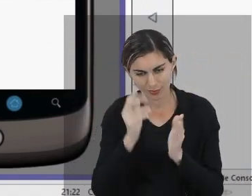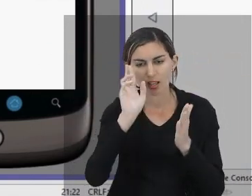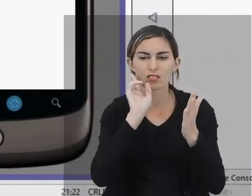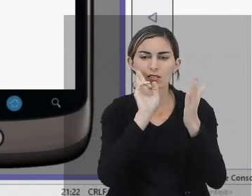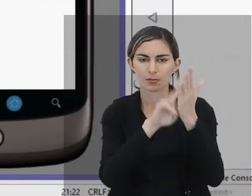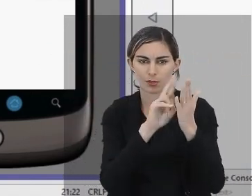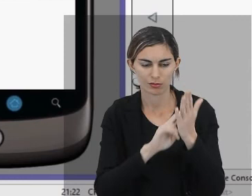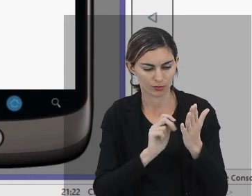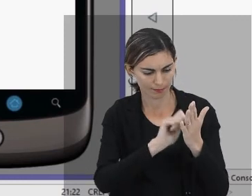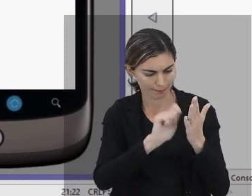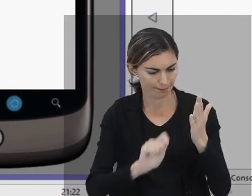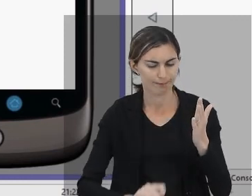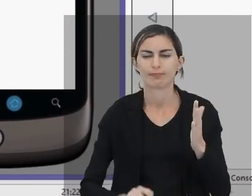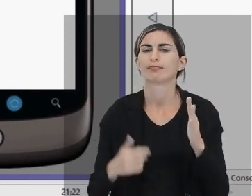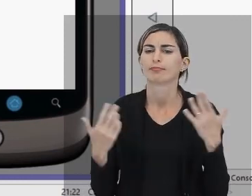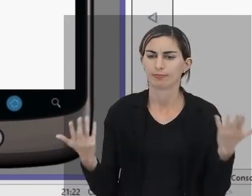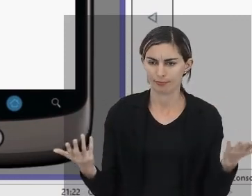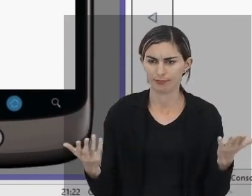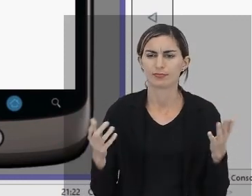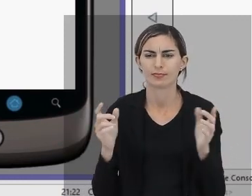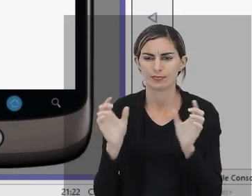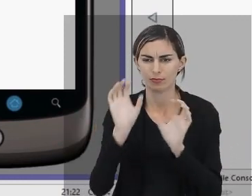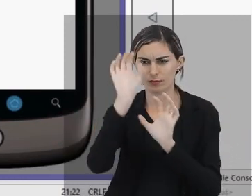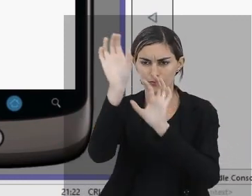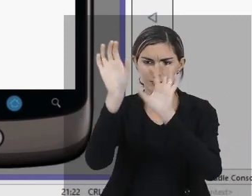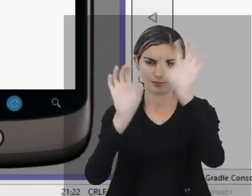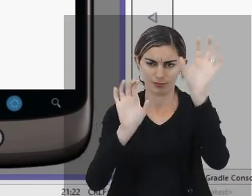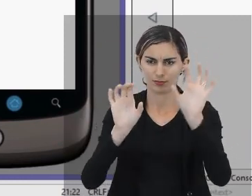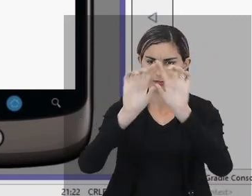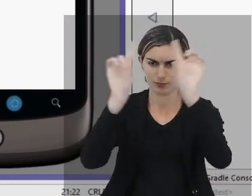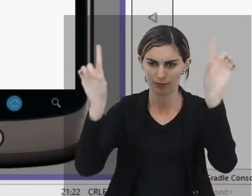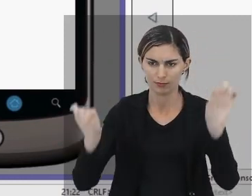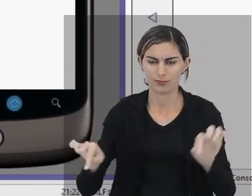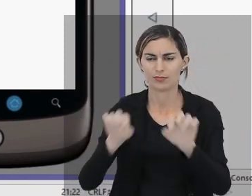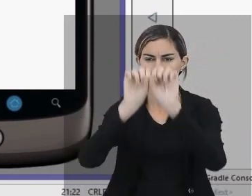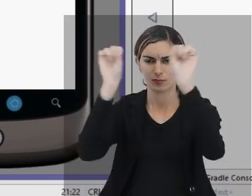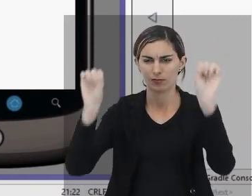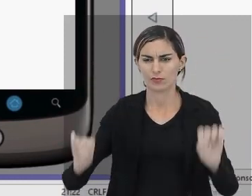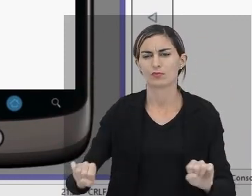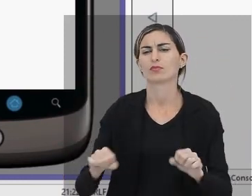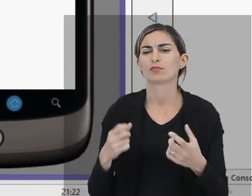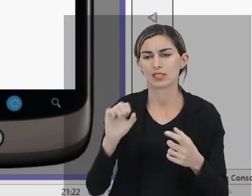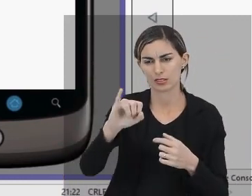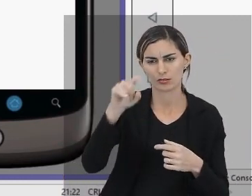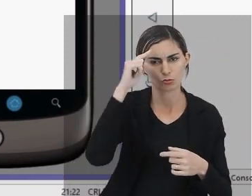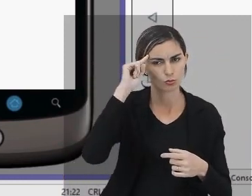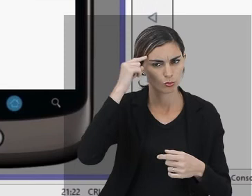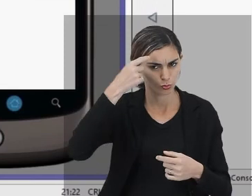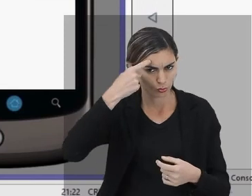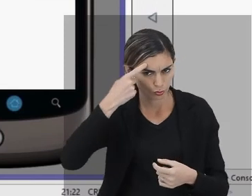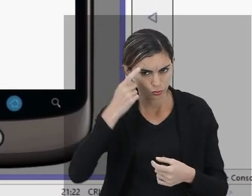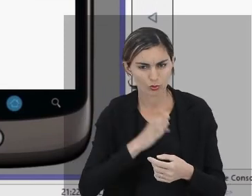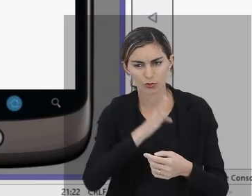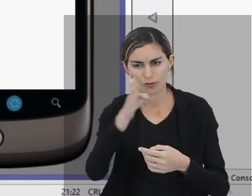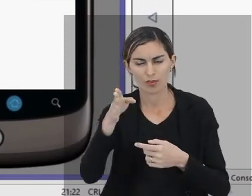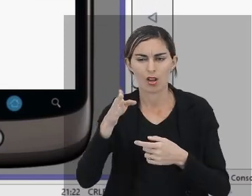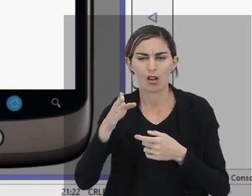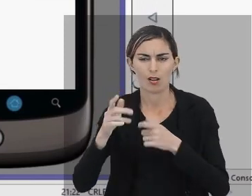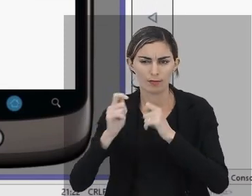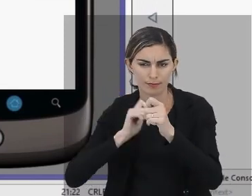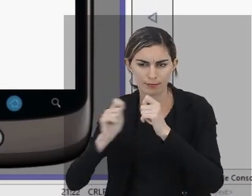utilizando essas pequenas peças que são essas estruturas. Então, se tiver alguma dúvida, vá no